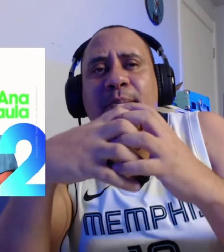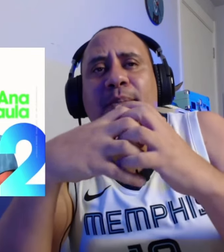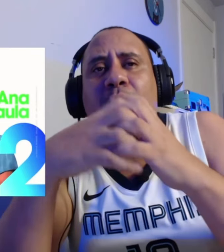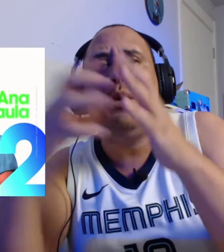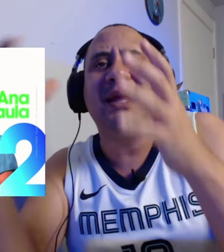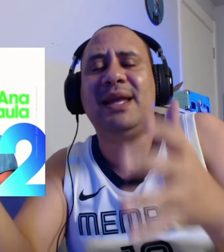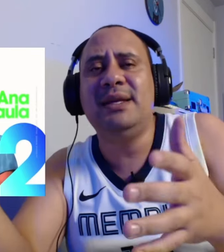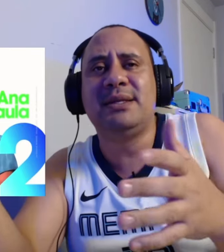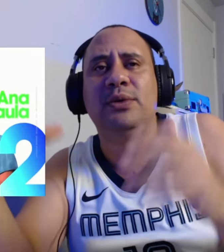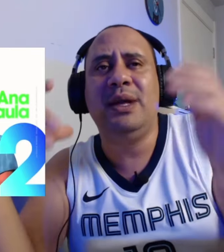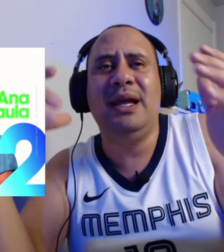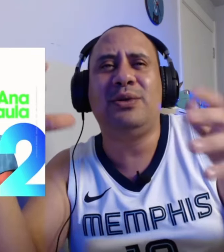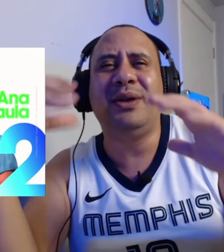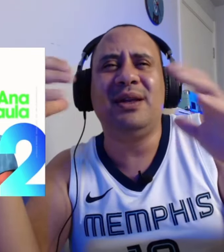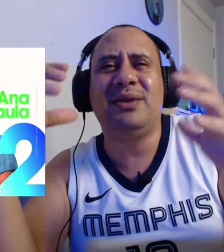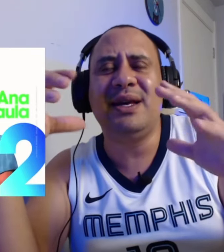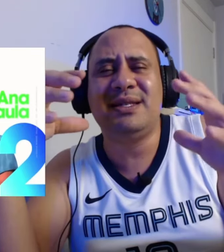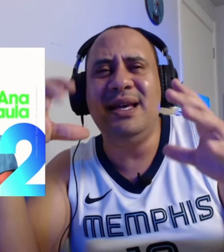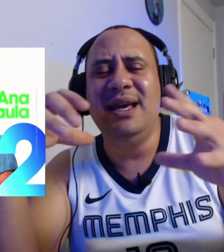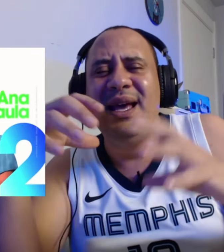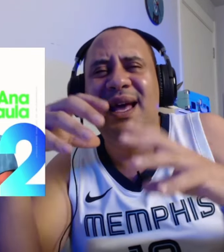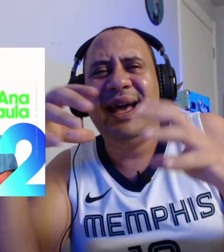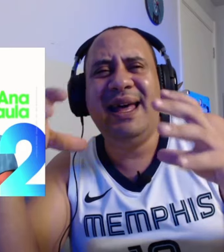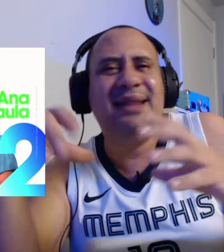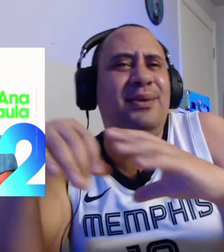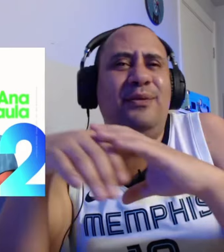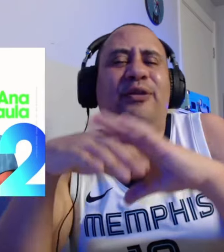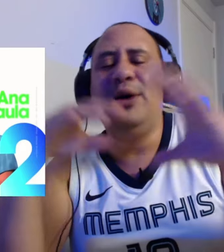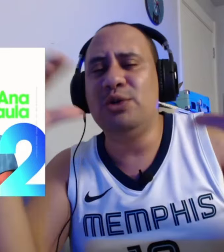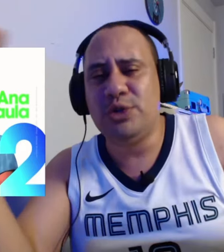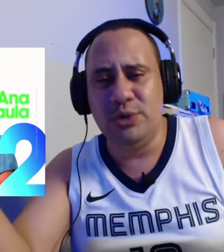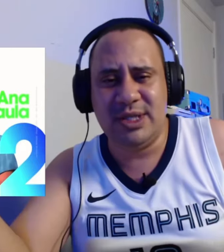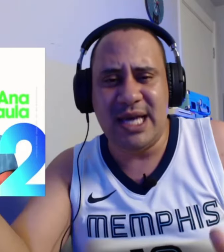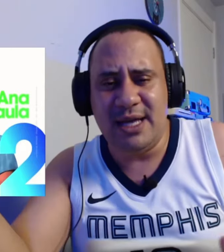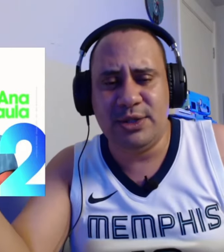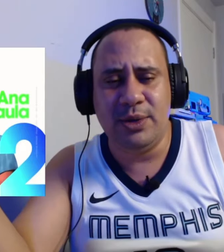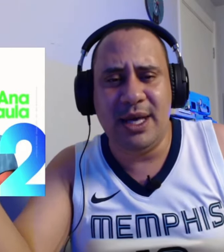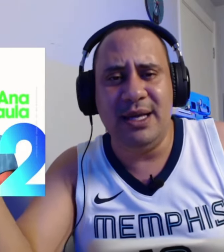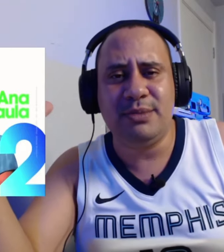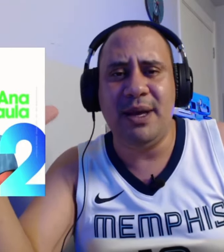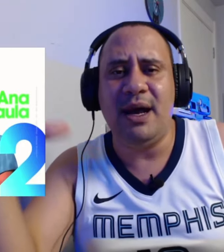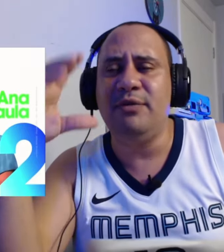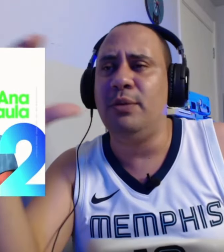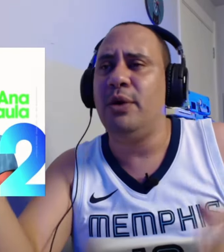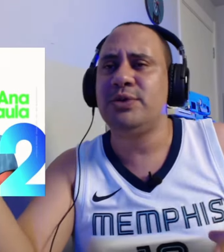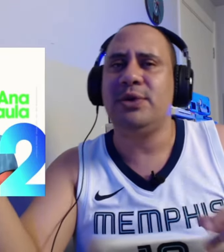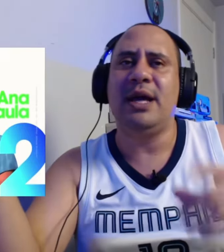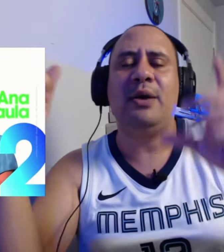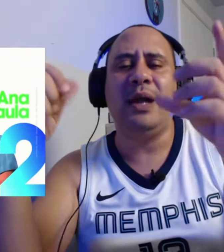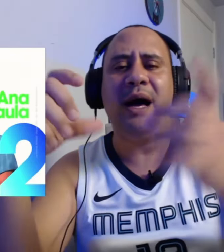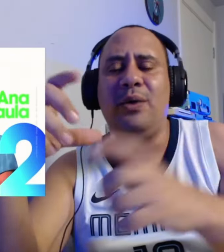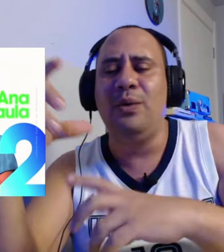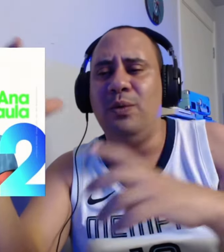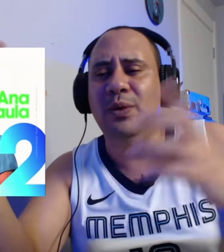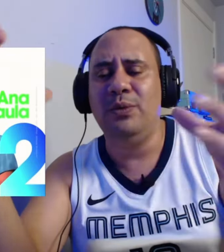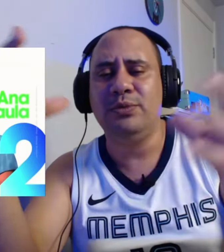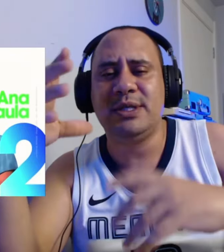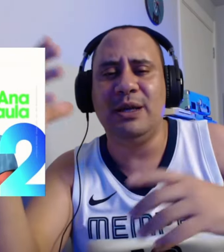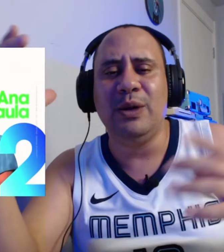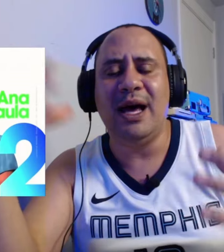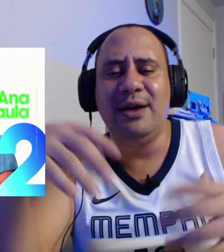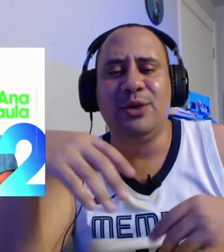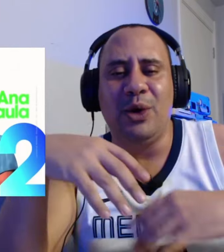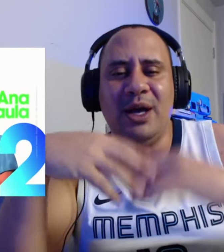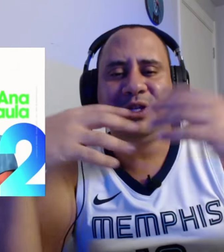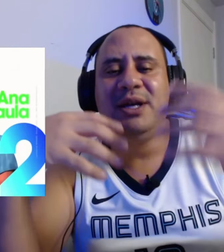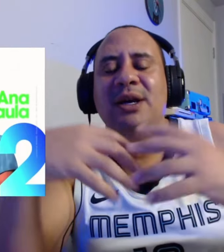chamava pouco a atenção do eleitor, tanto que assim, não foi o sucesso que ele esperava. E o Bolsonaro lá com um